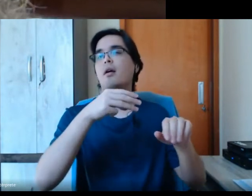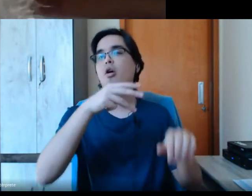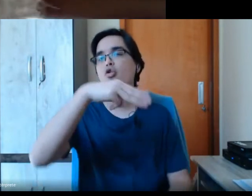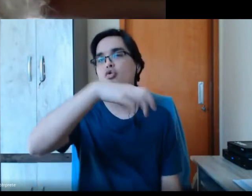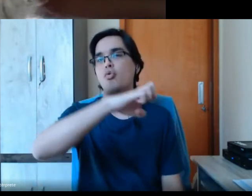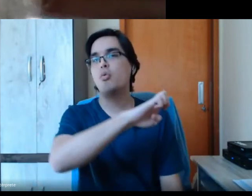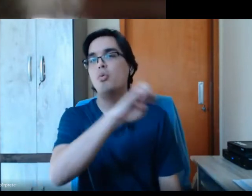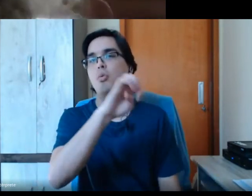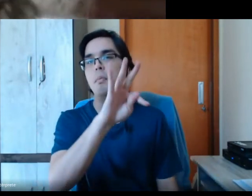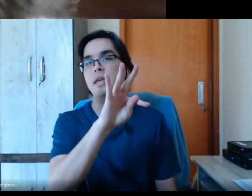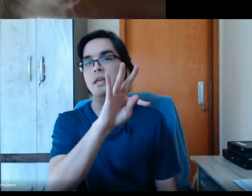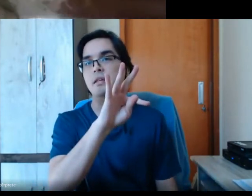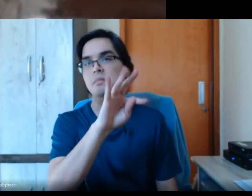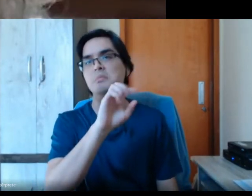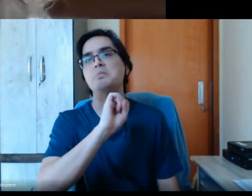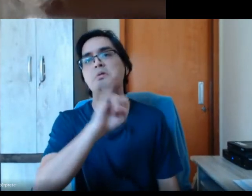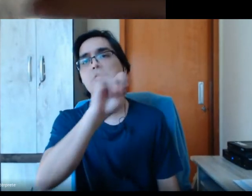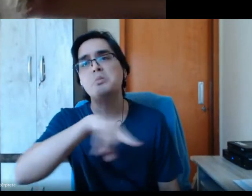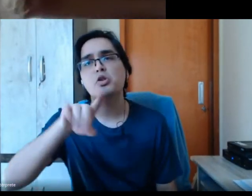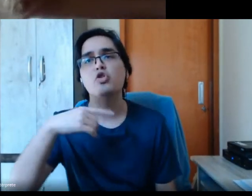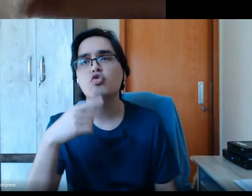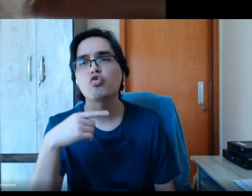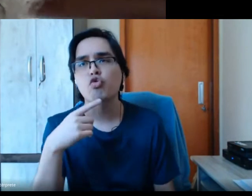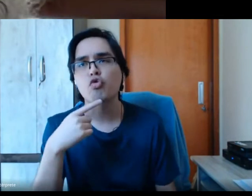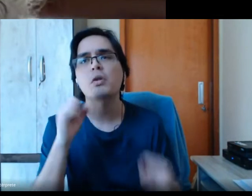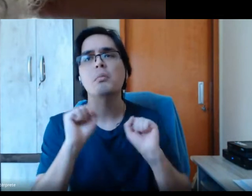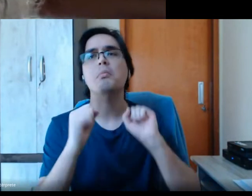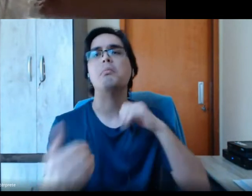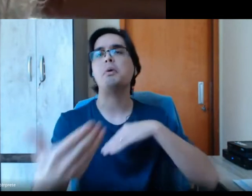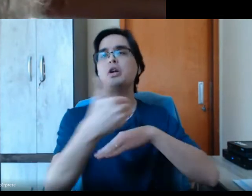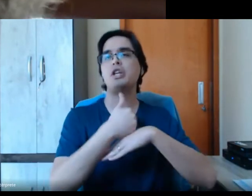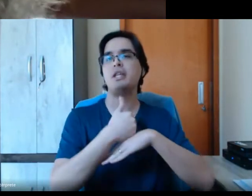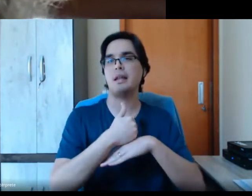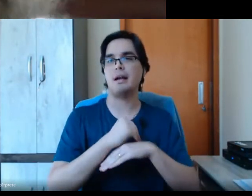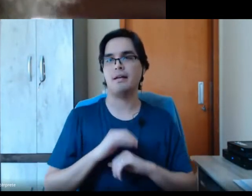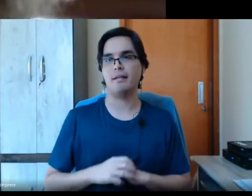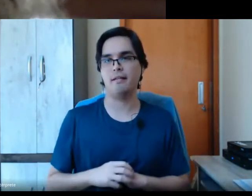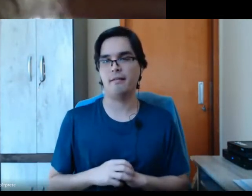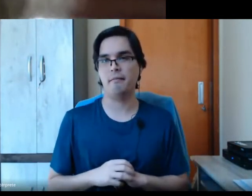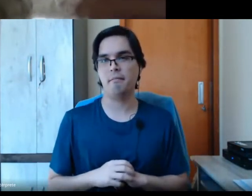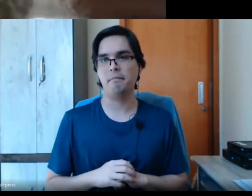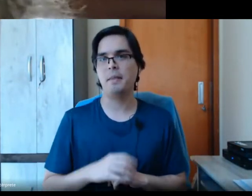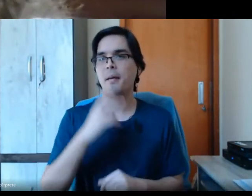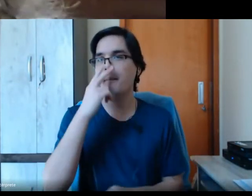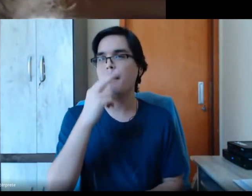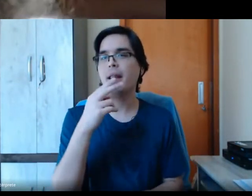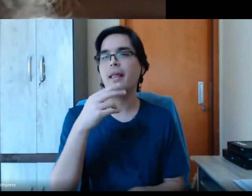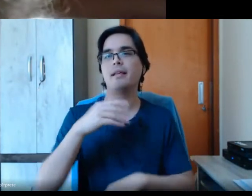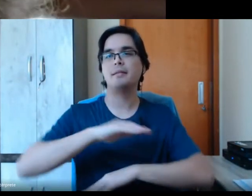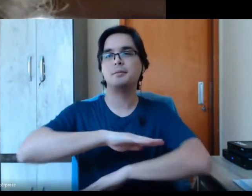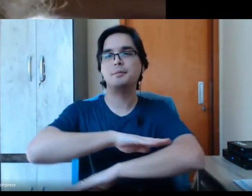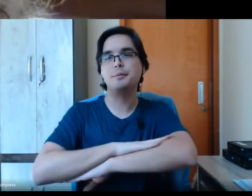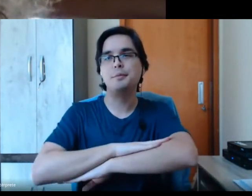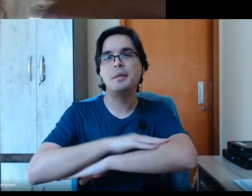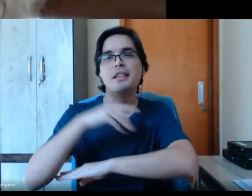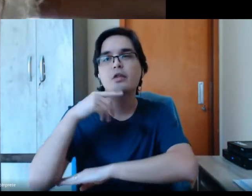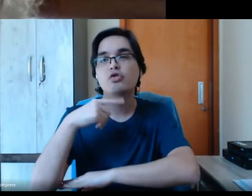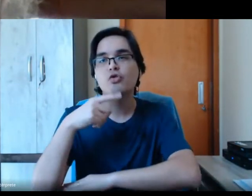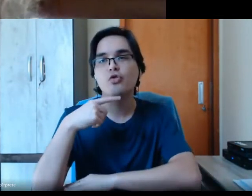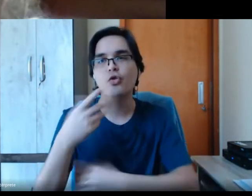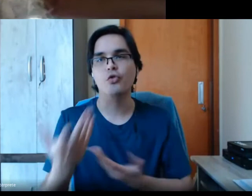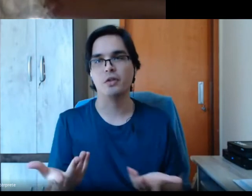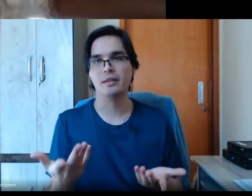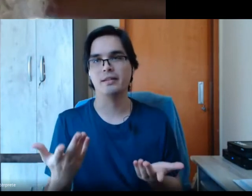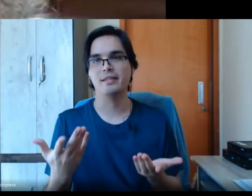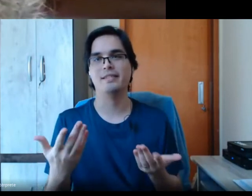de ensino, quanto tempo vai ser a carga que o professor vai dedicar. Sabrina, eu não sei se respondo a sua pergunta, não. A